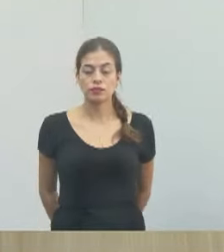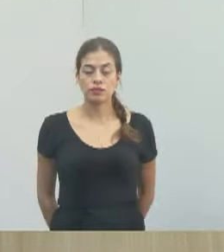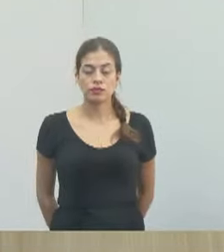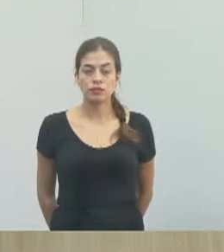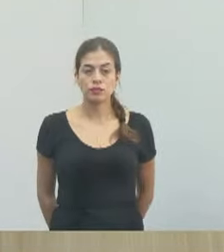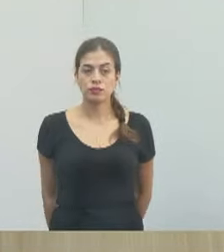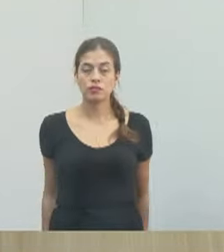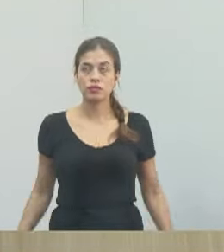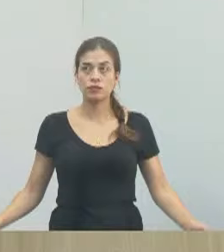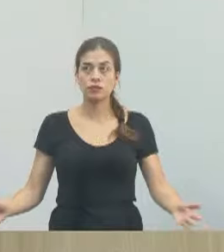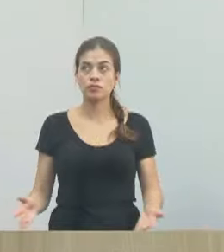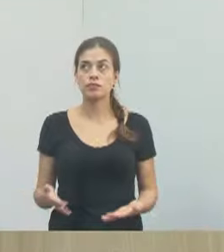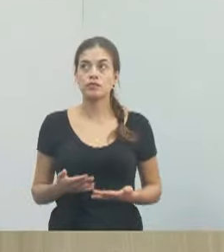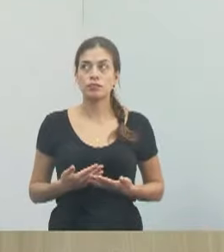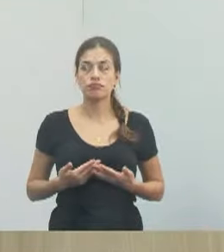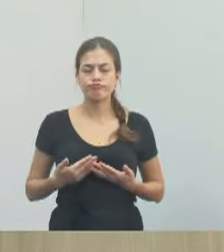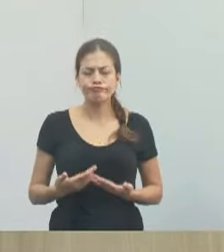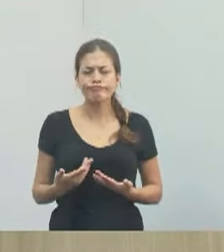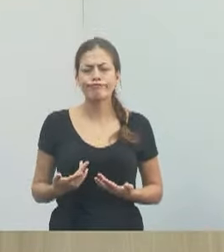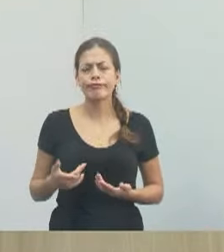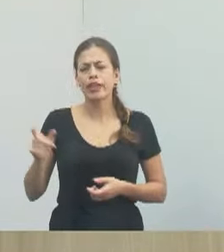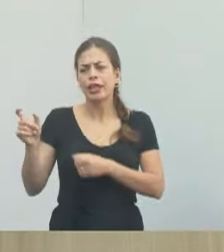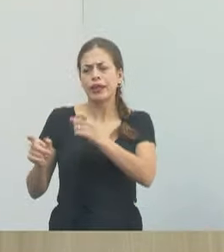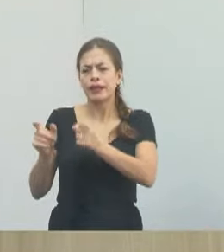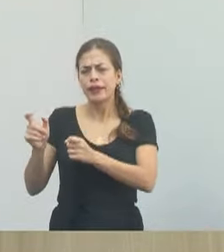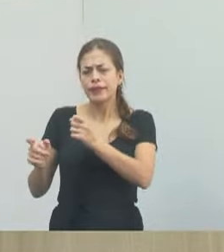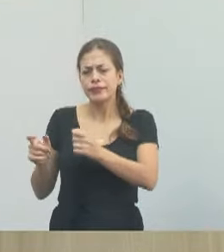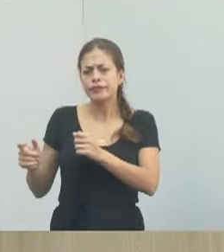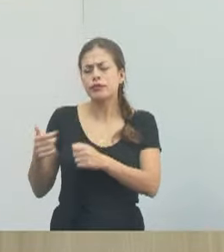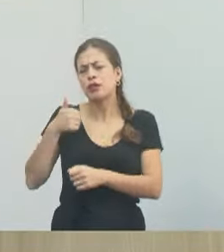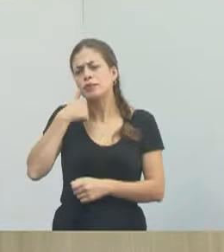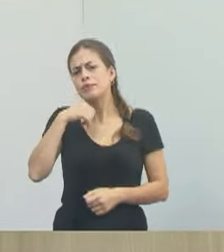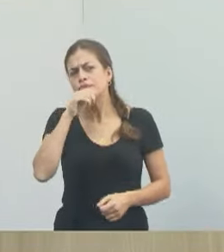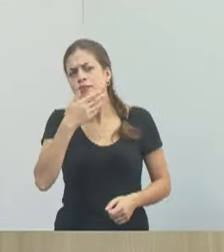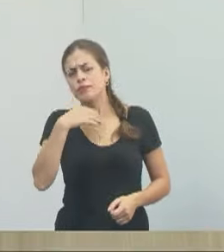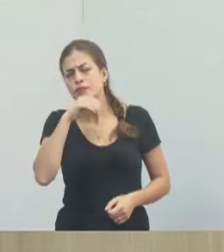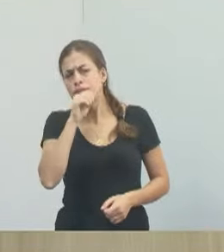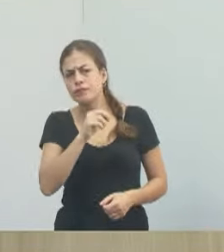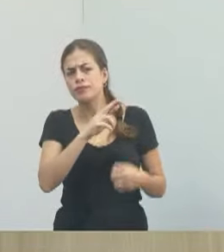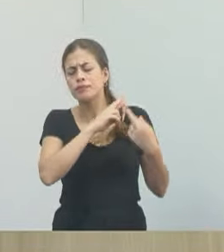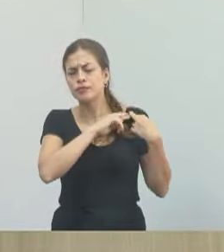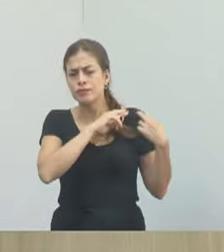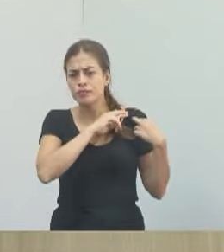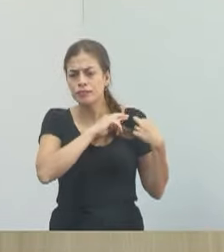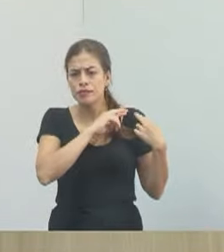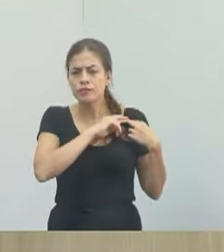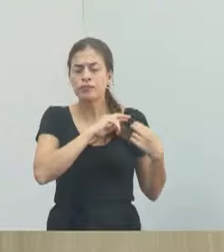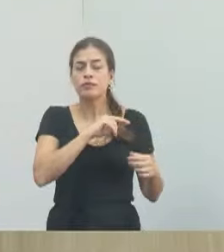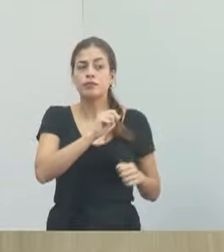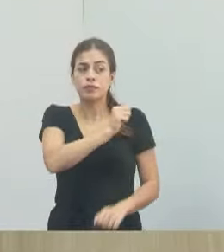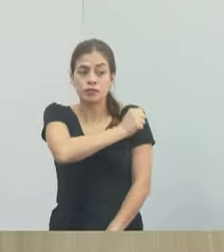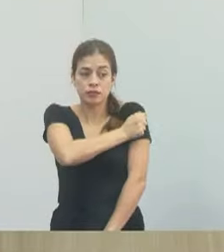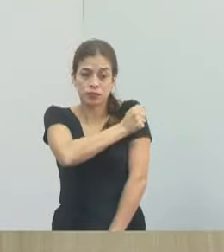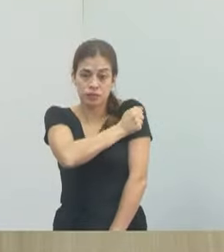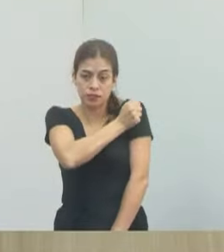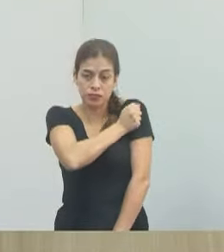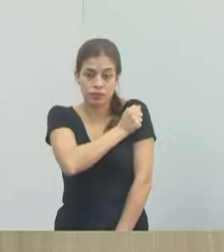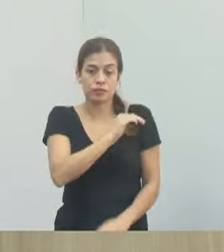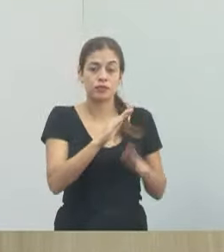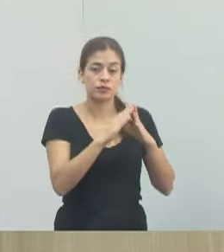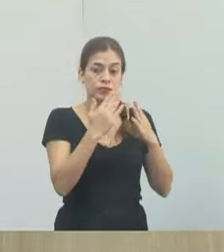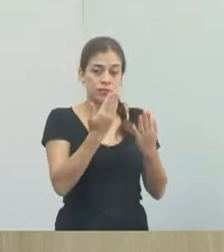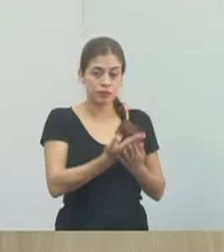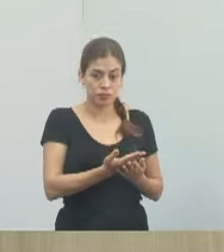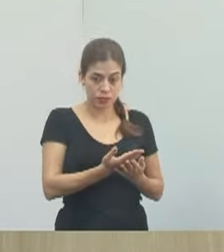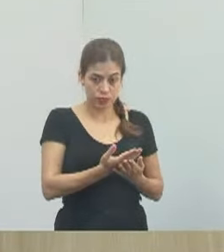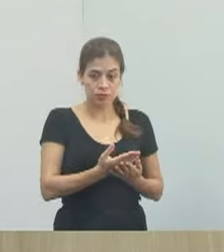considerando que esse Vereador vem sendo procurado por pais e responsáveis de alunos da Rede Pública de ensino